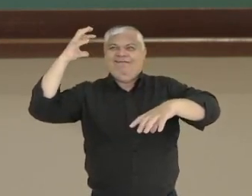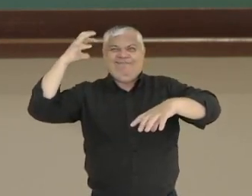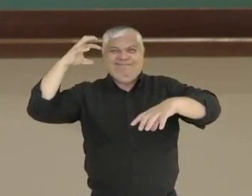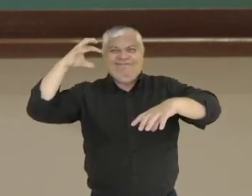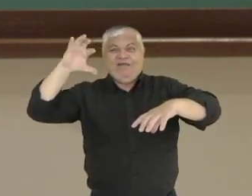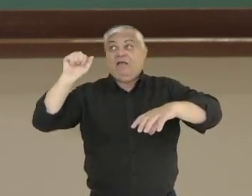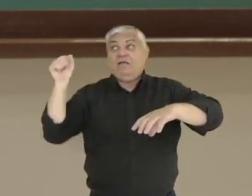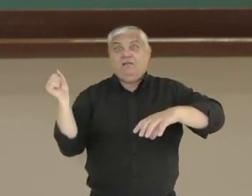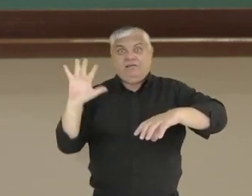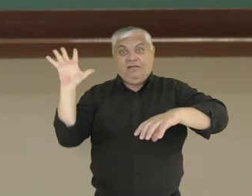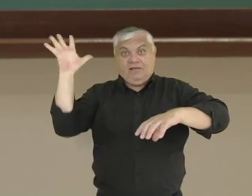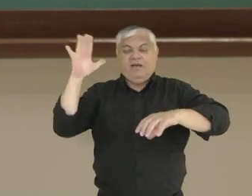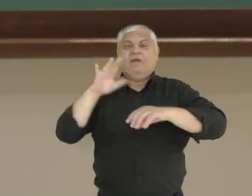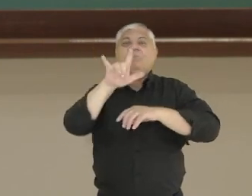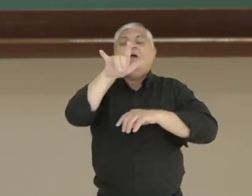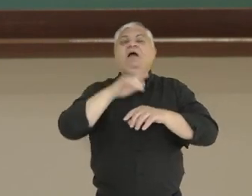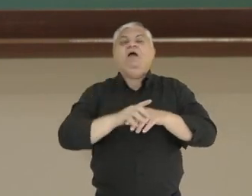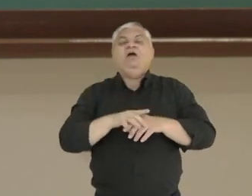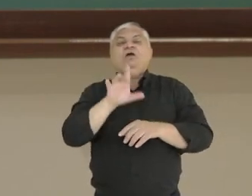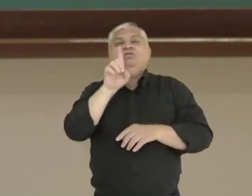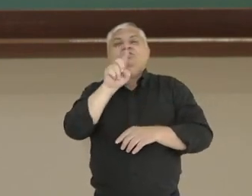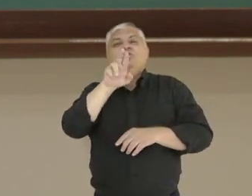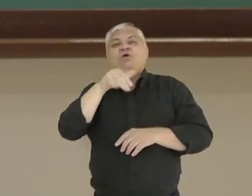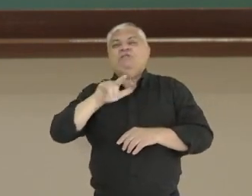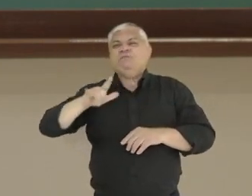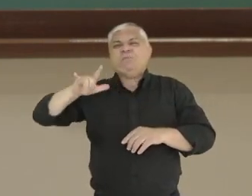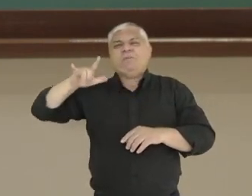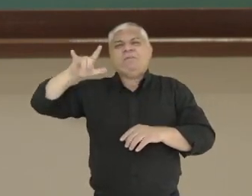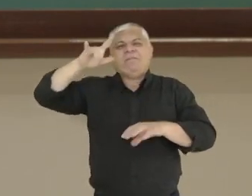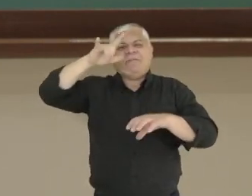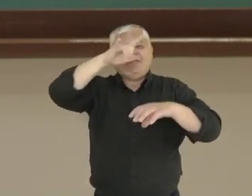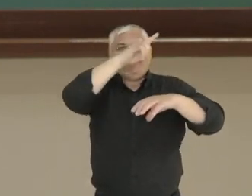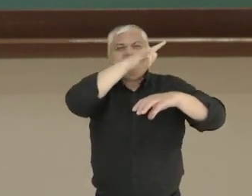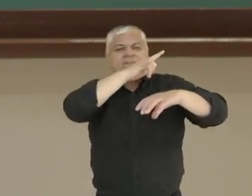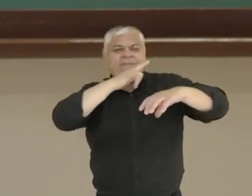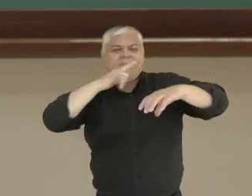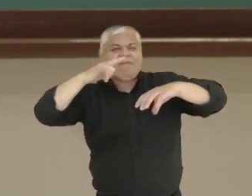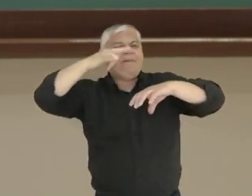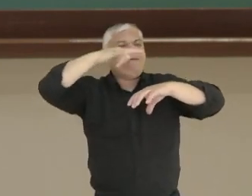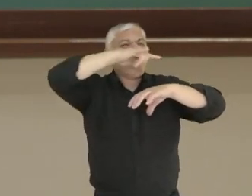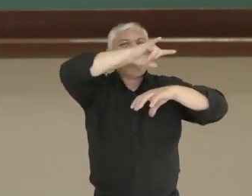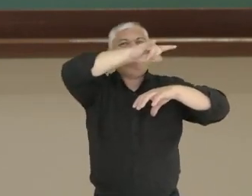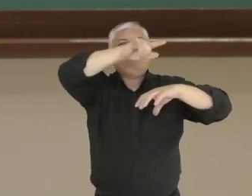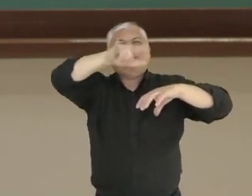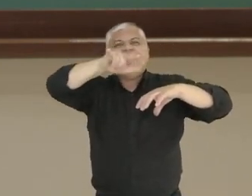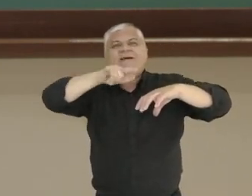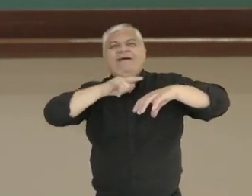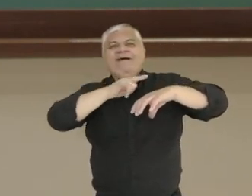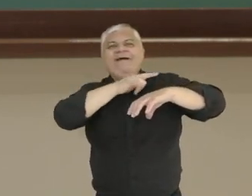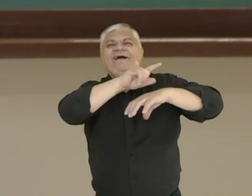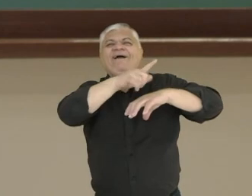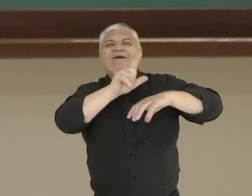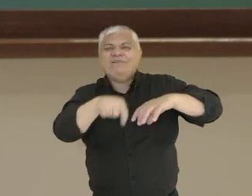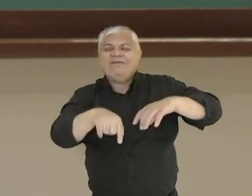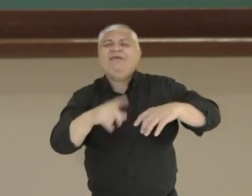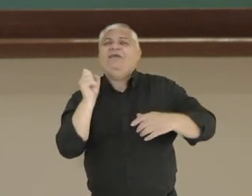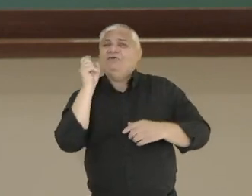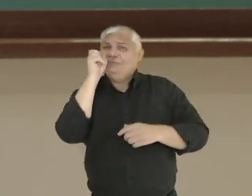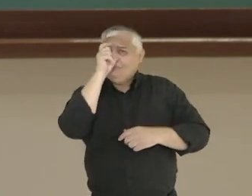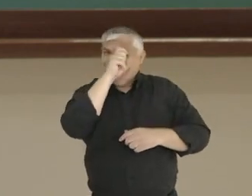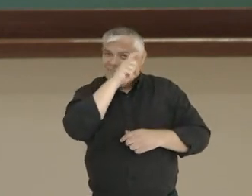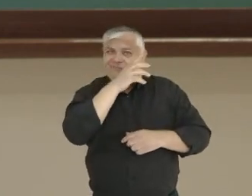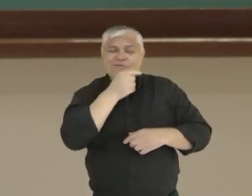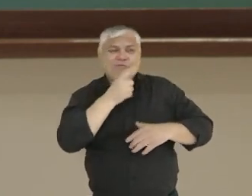uma cobertura de uma área menor e dependendo de onde for essa área, o deslocamento até lá acaba sendo bastante difícil e